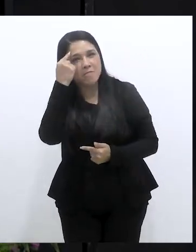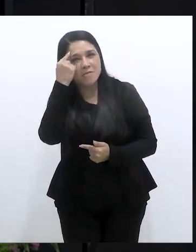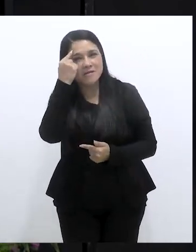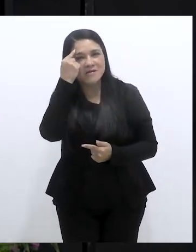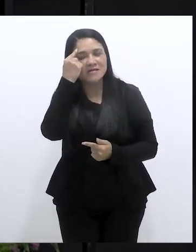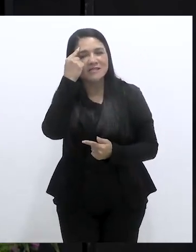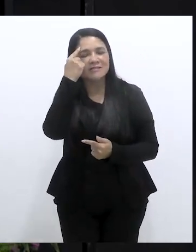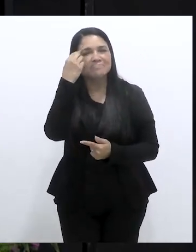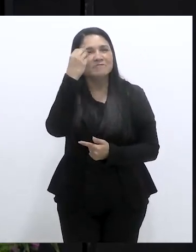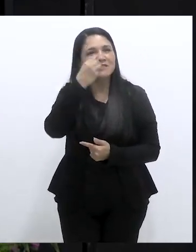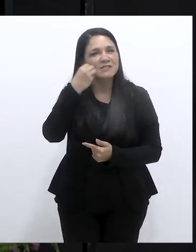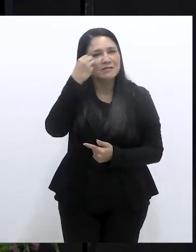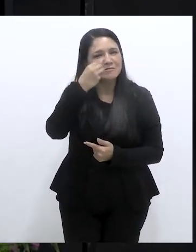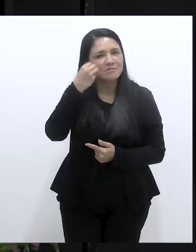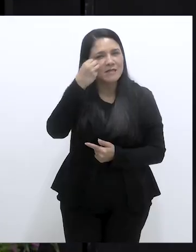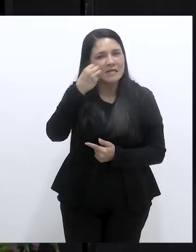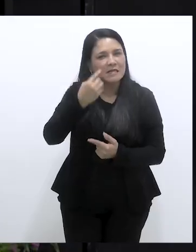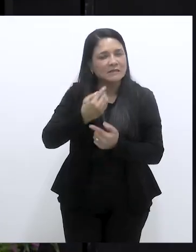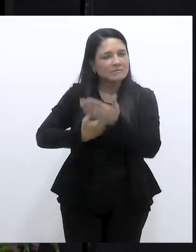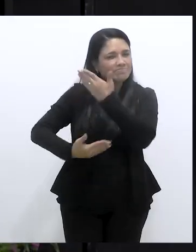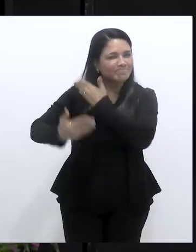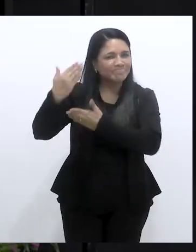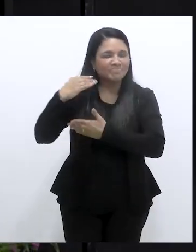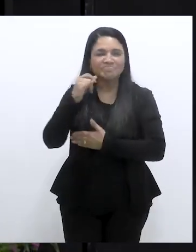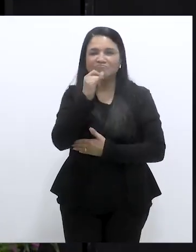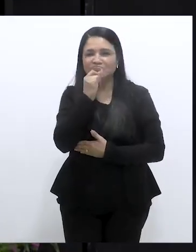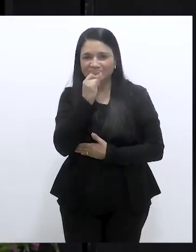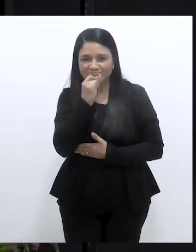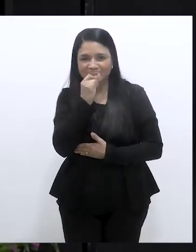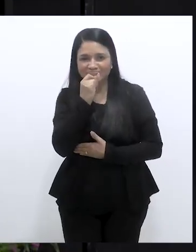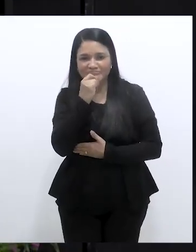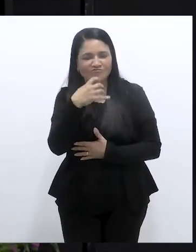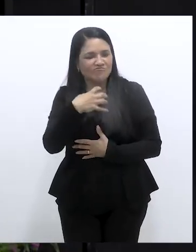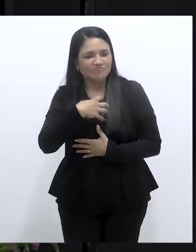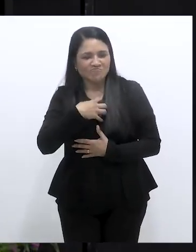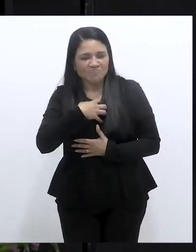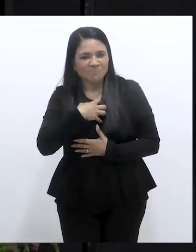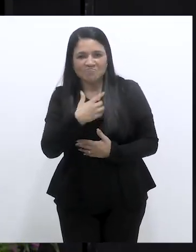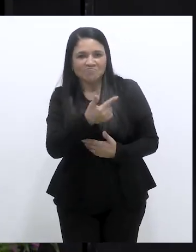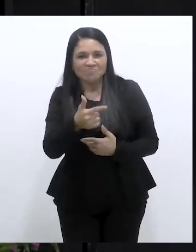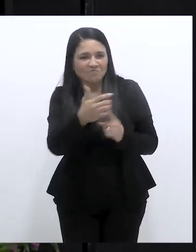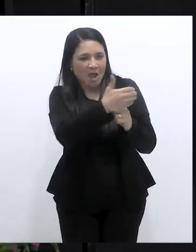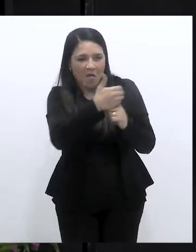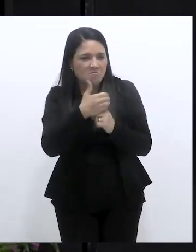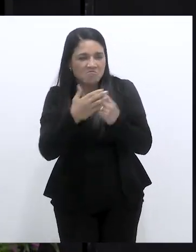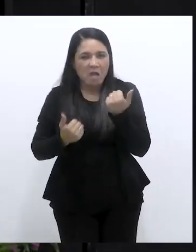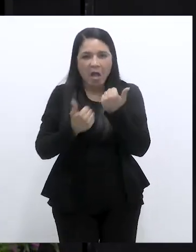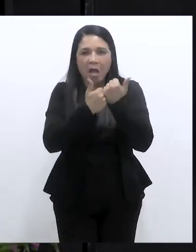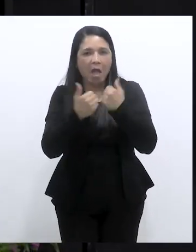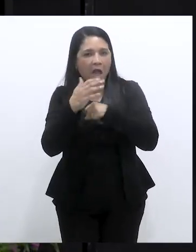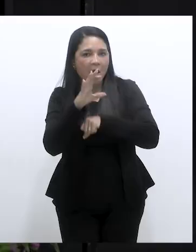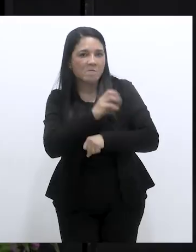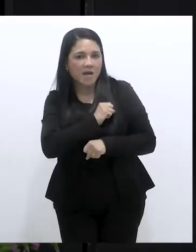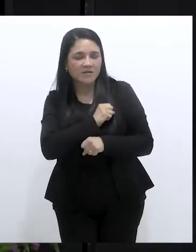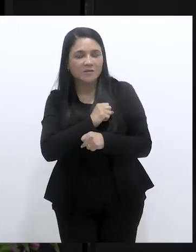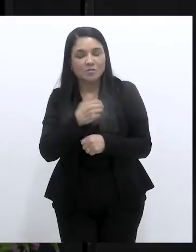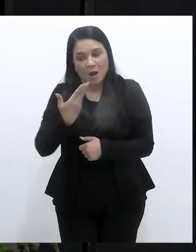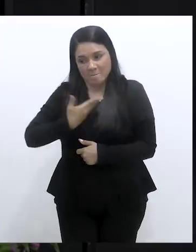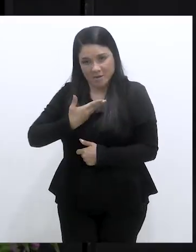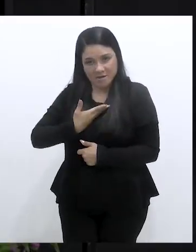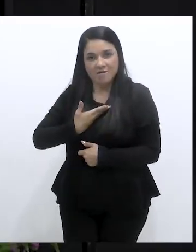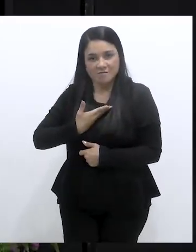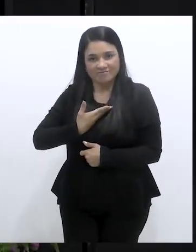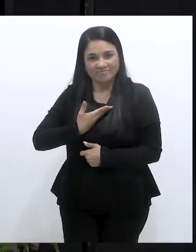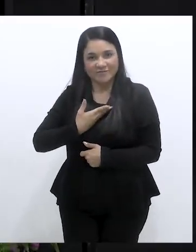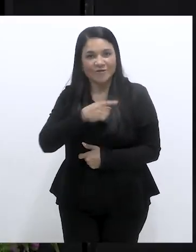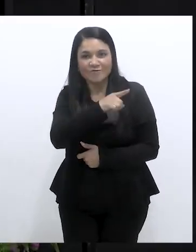Alerj, que pensa assim e que já teve experiências tristes, né? De não se sentir sim. acolhida, apoiada,